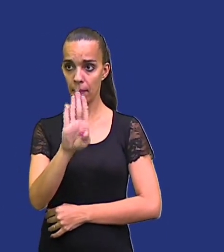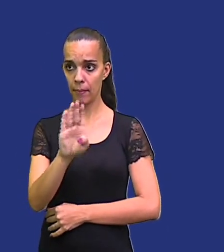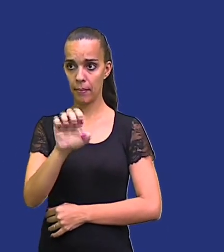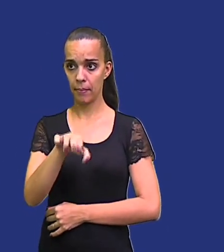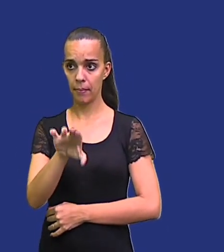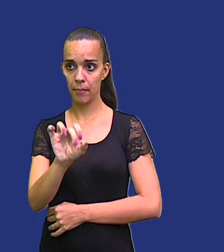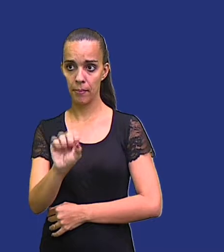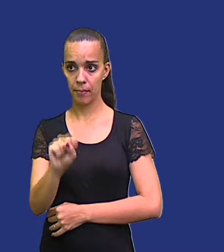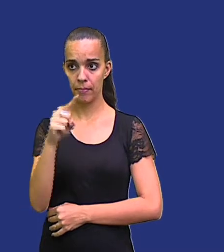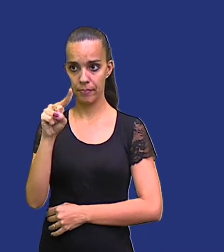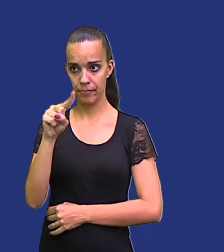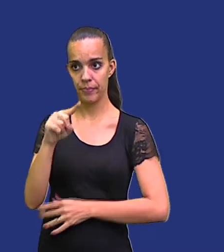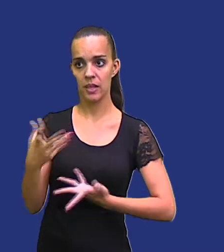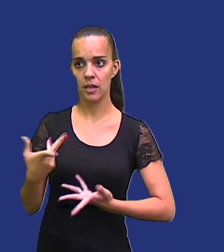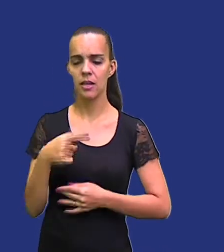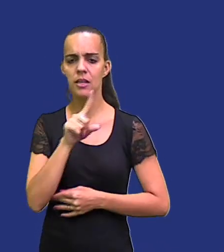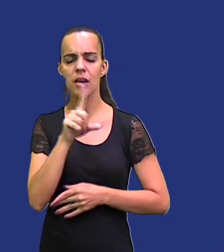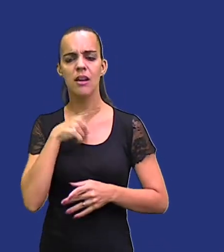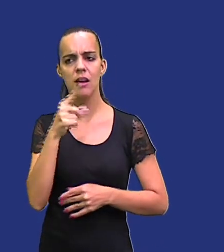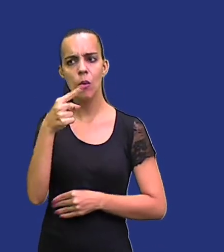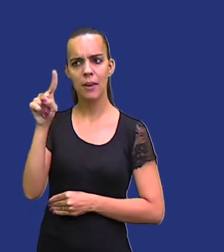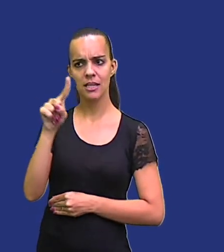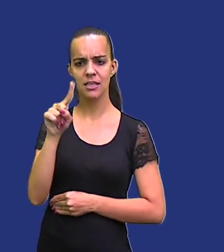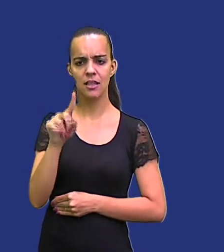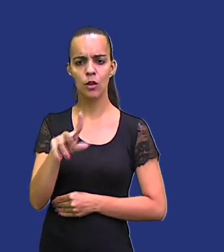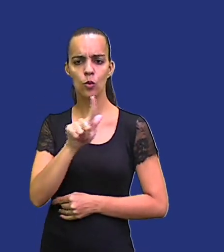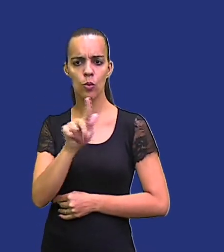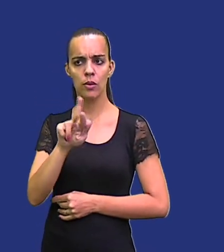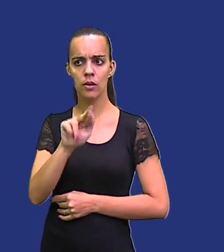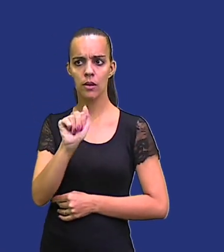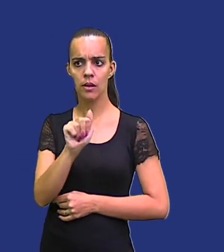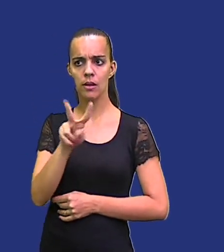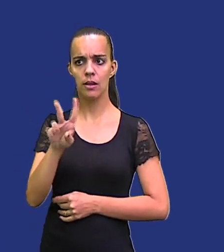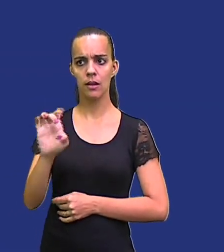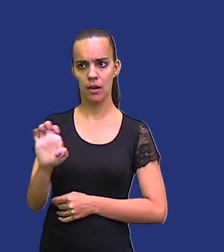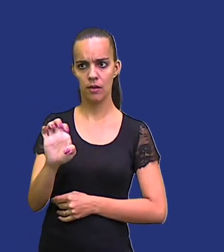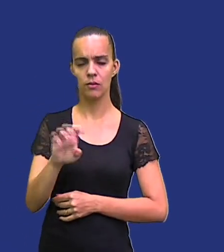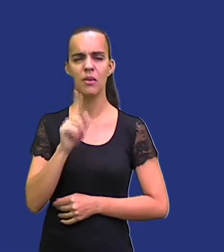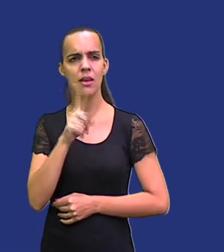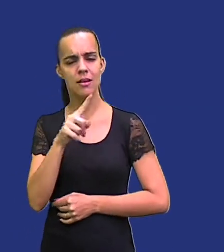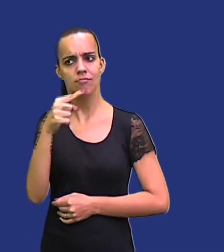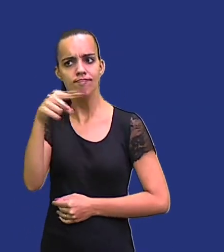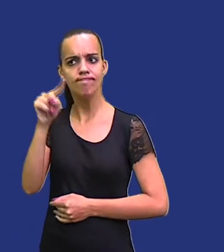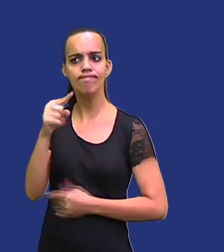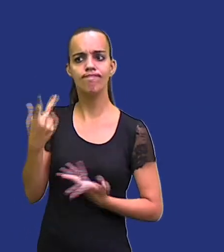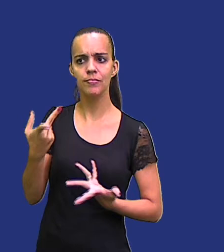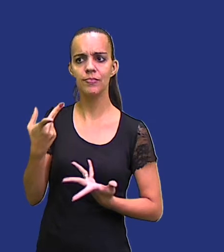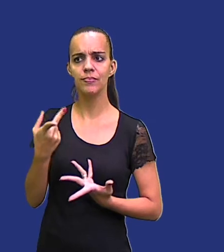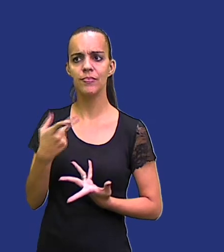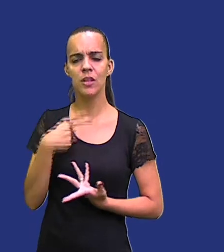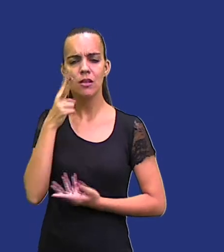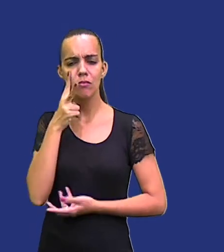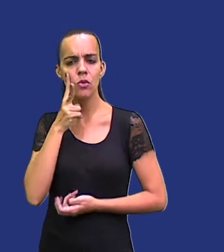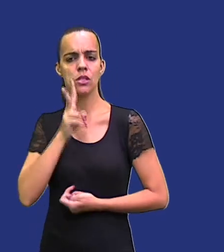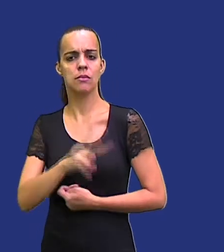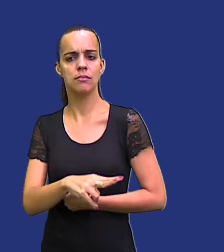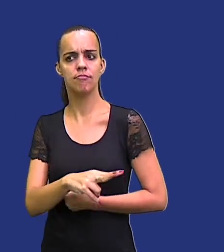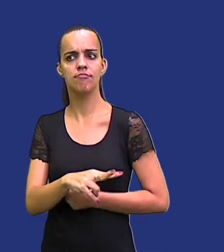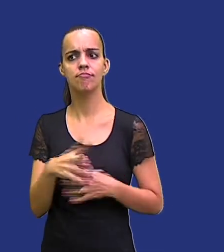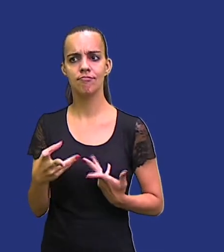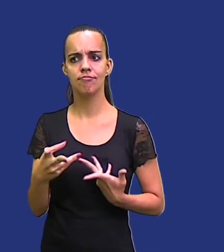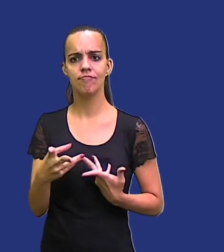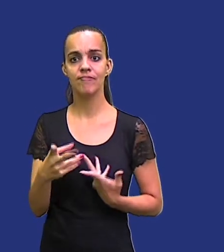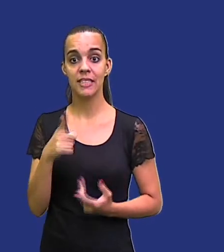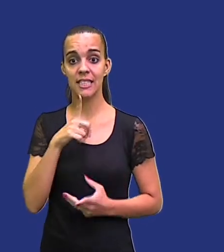o acento grave, que ele é caído para a esquerda. Esse acento que você vê no A